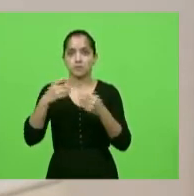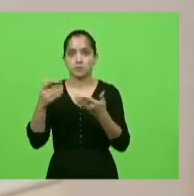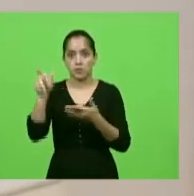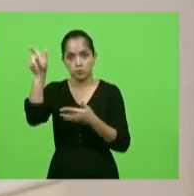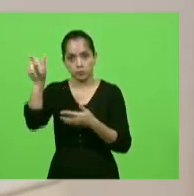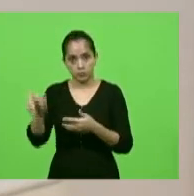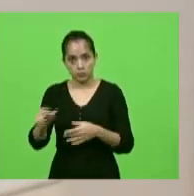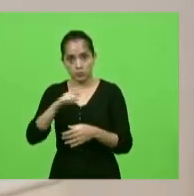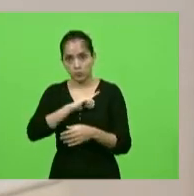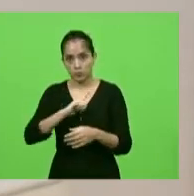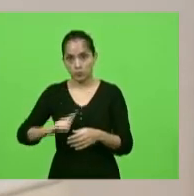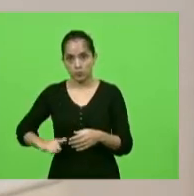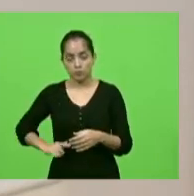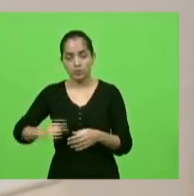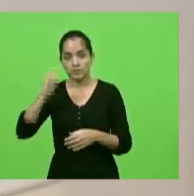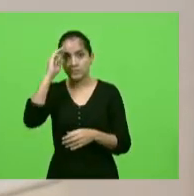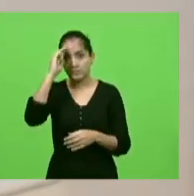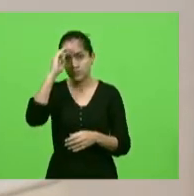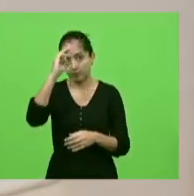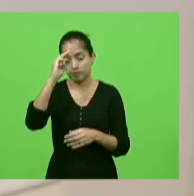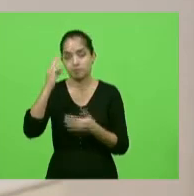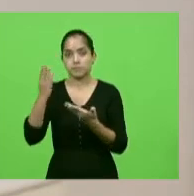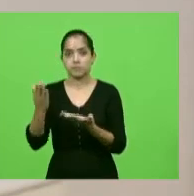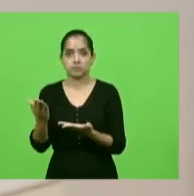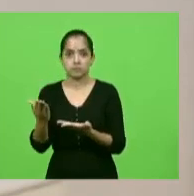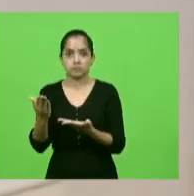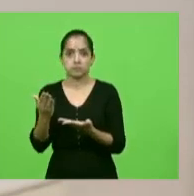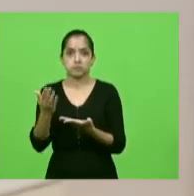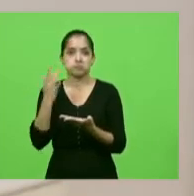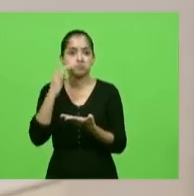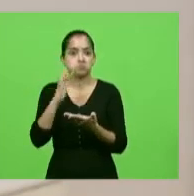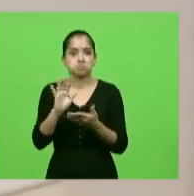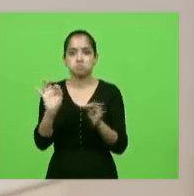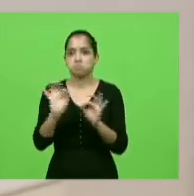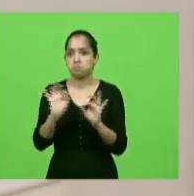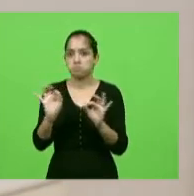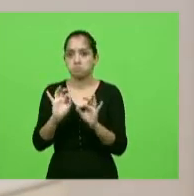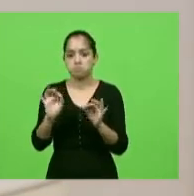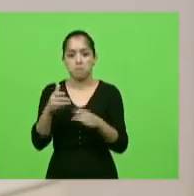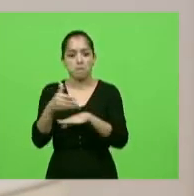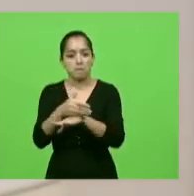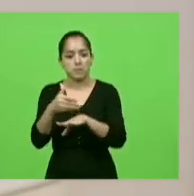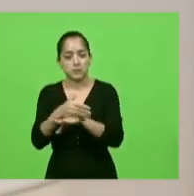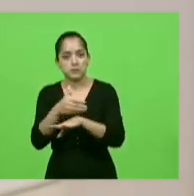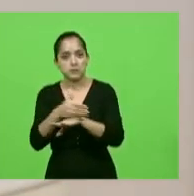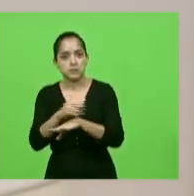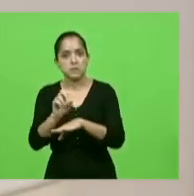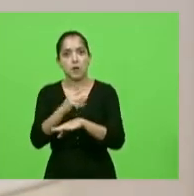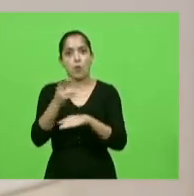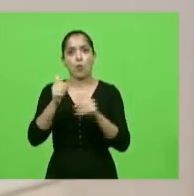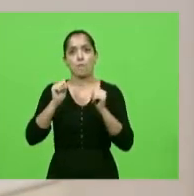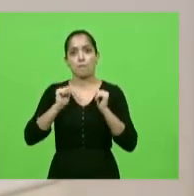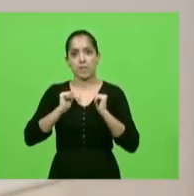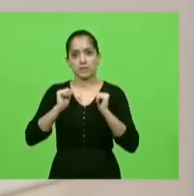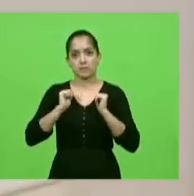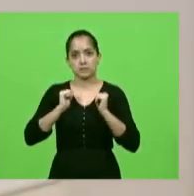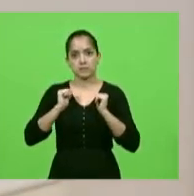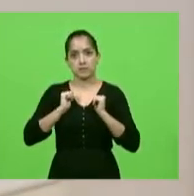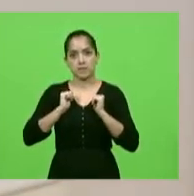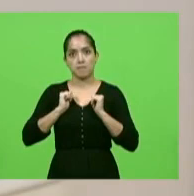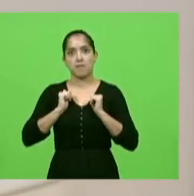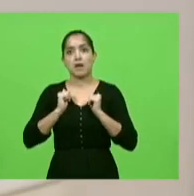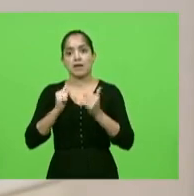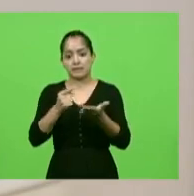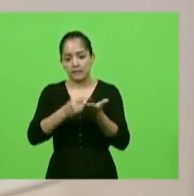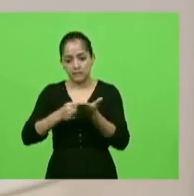senhor governador Carlos Moisés da Silva não tem qualquer participação, ativa ou passiva, na negociação ou